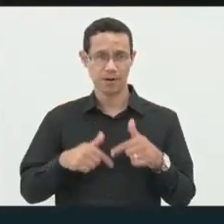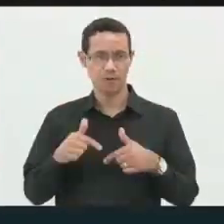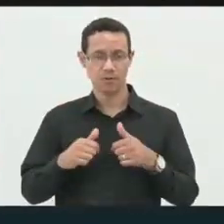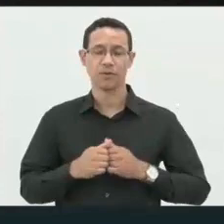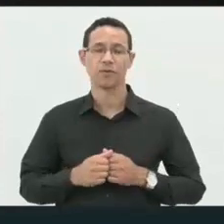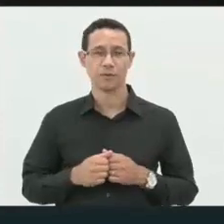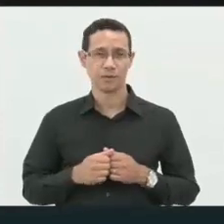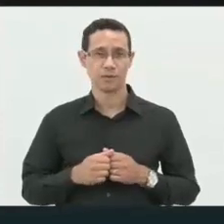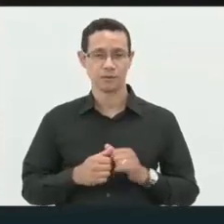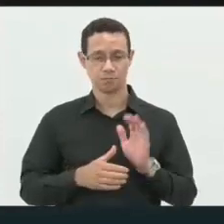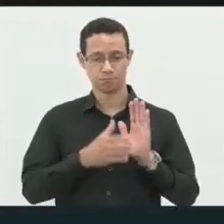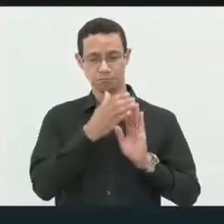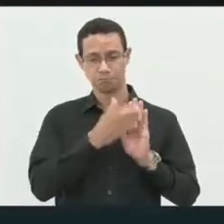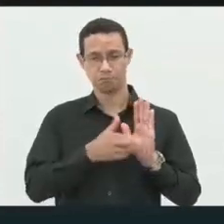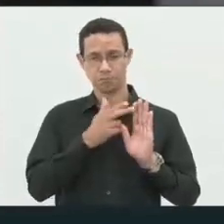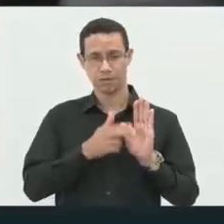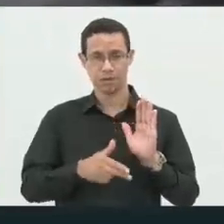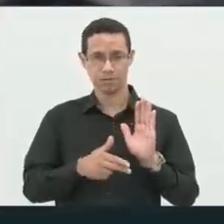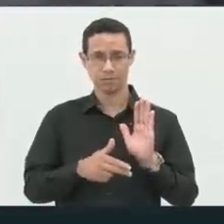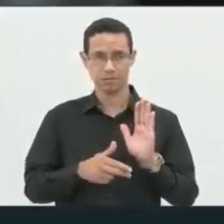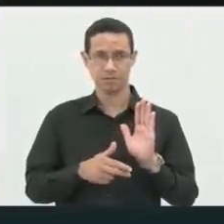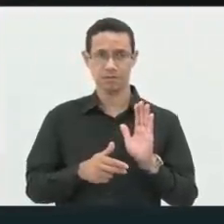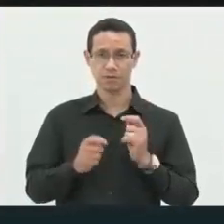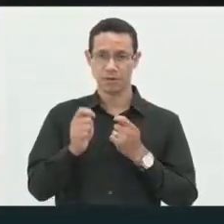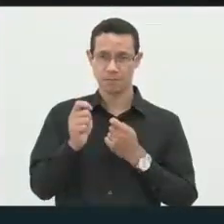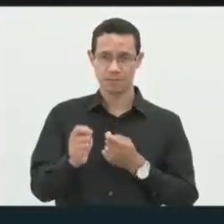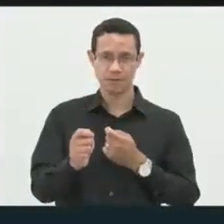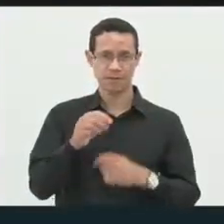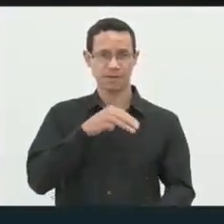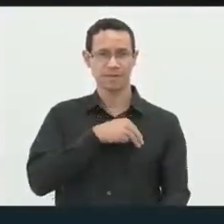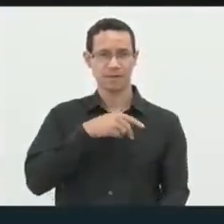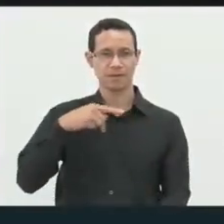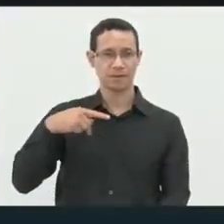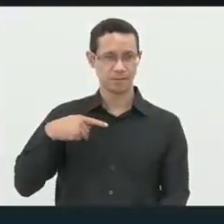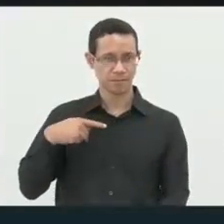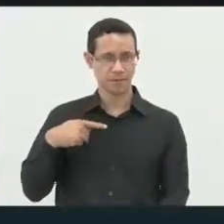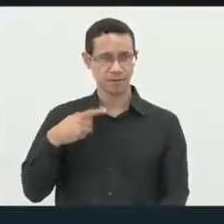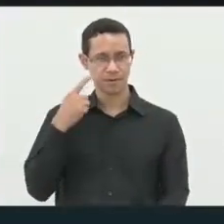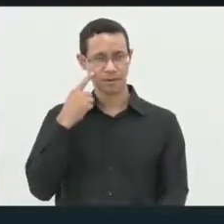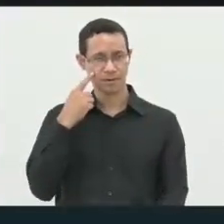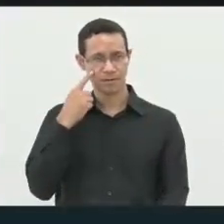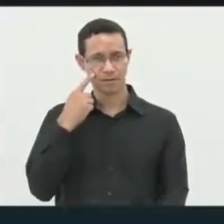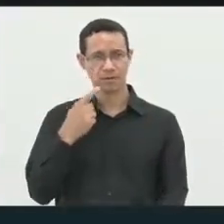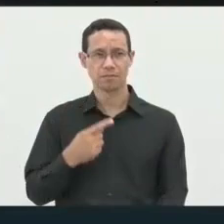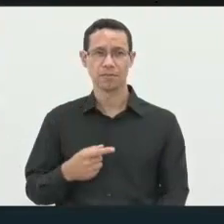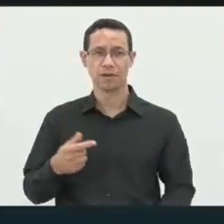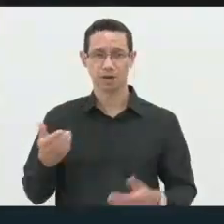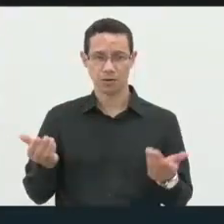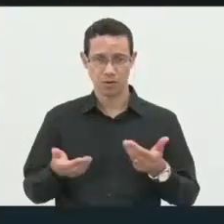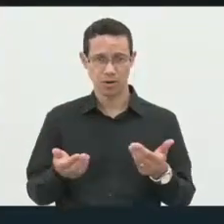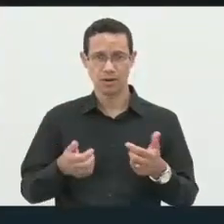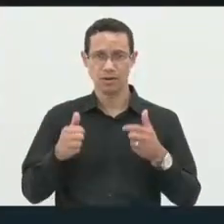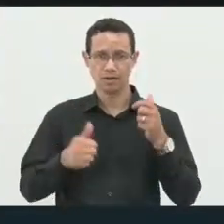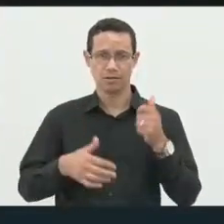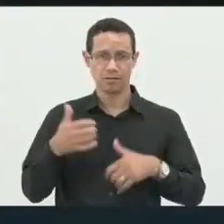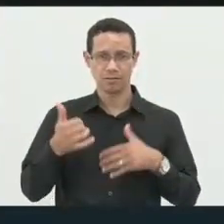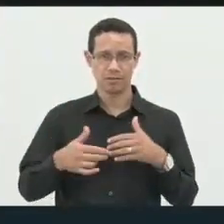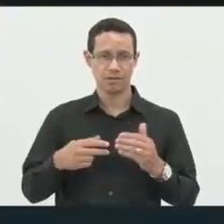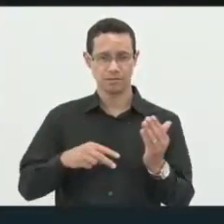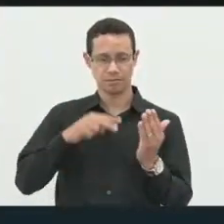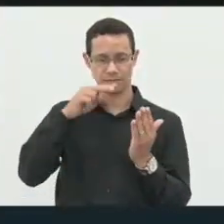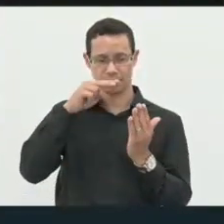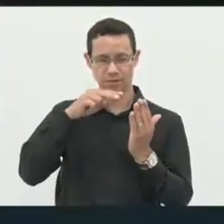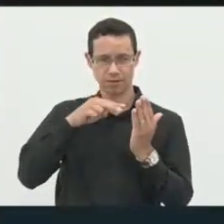que o ministério público é fizesse um despacho que eu vou inclusive ler a todos vocês